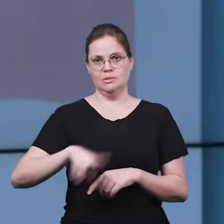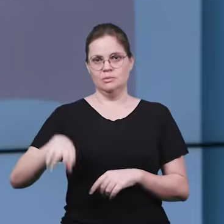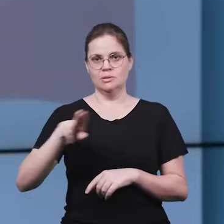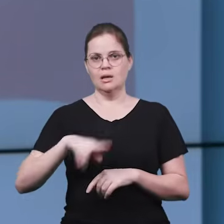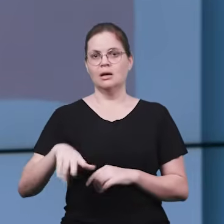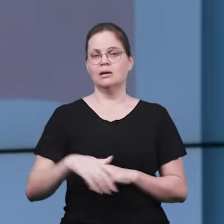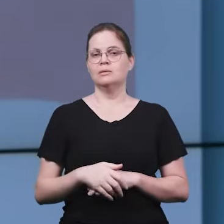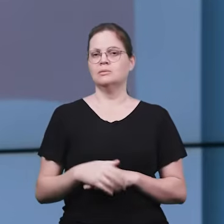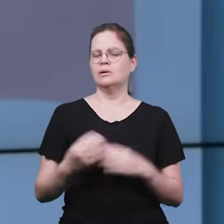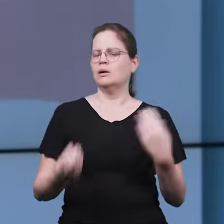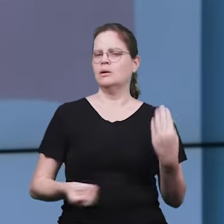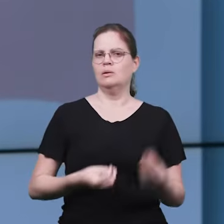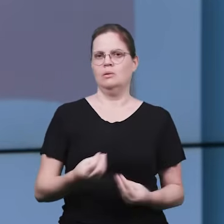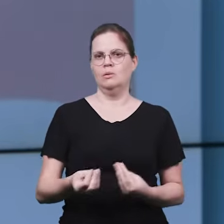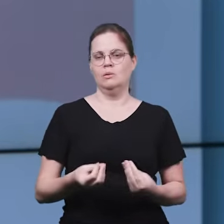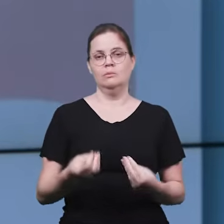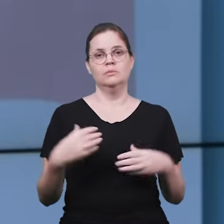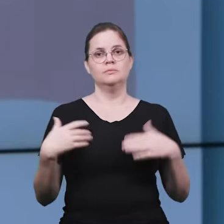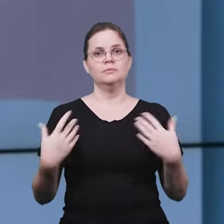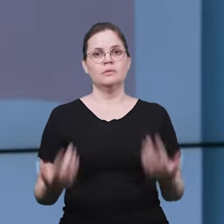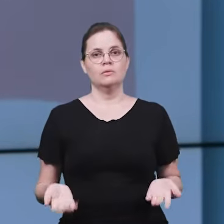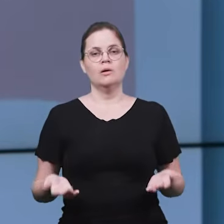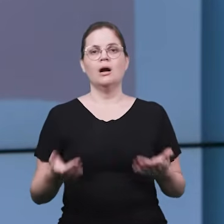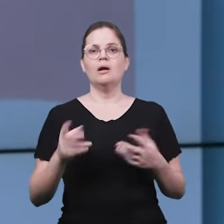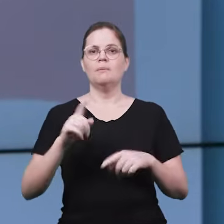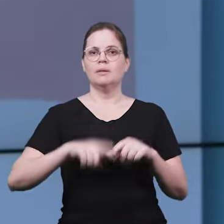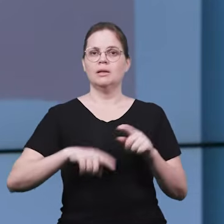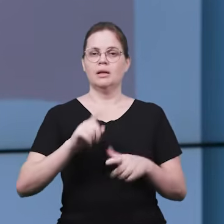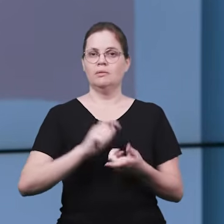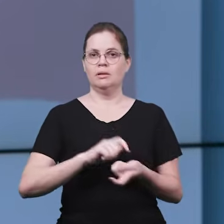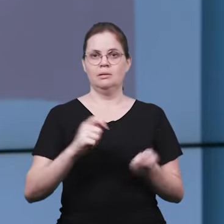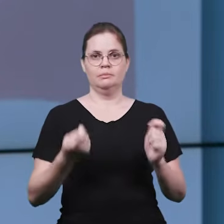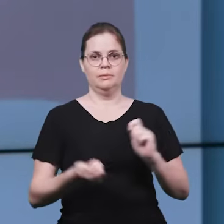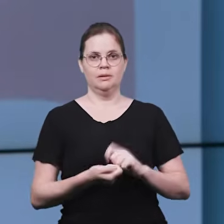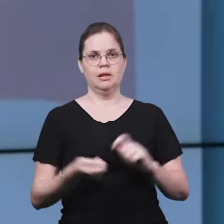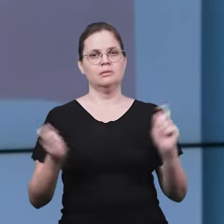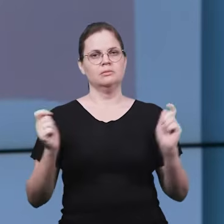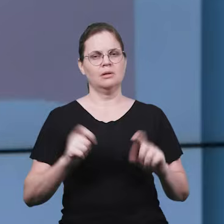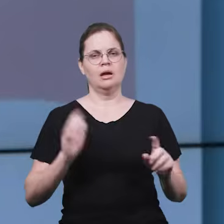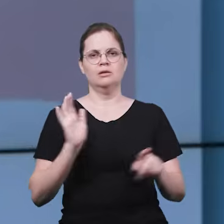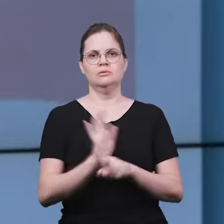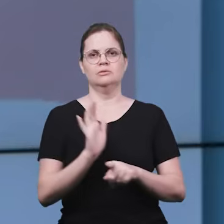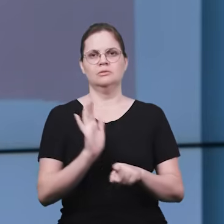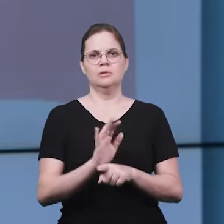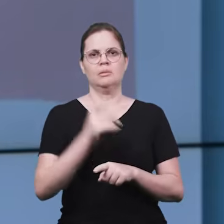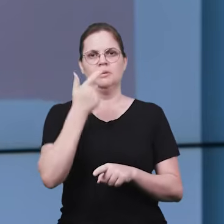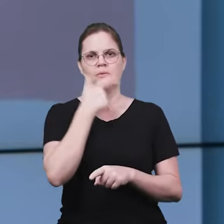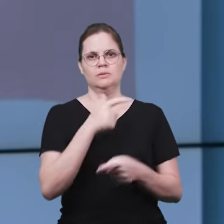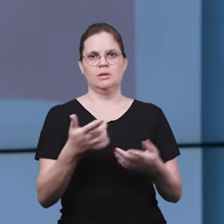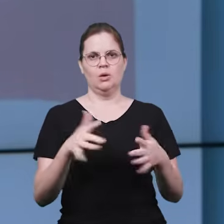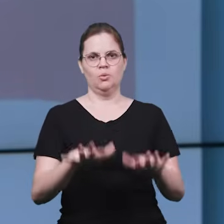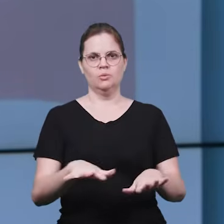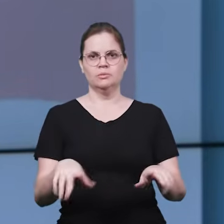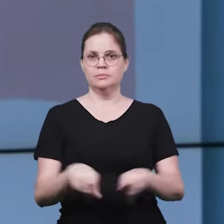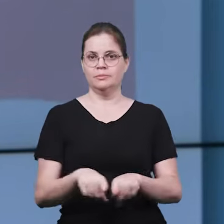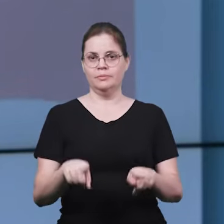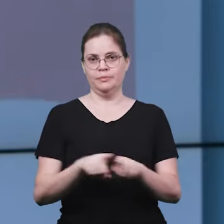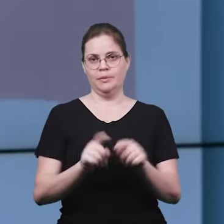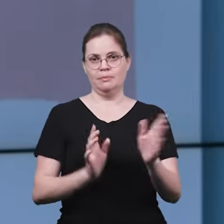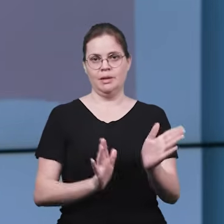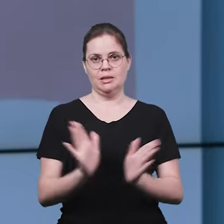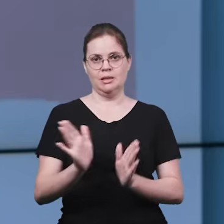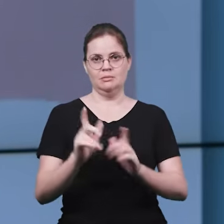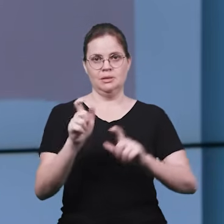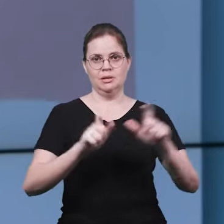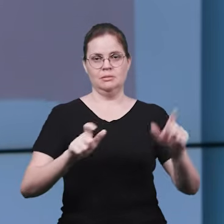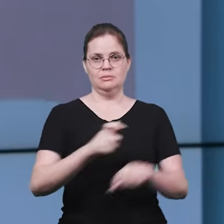utilizados, De que forma os recursos adaptados contribuem para a inclusão e a